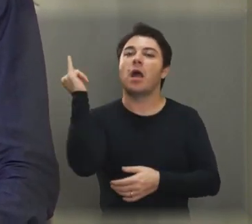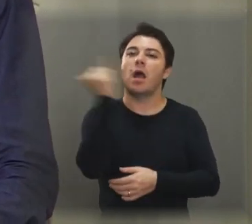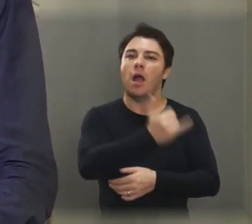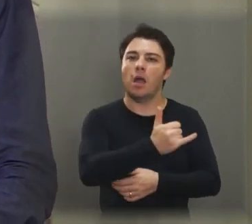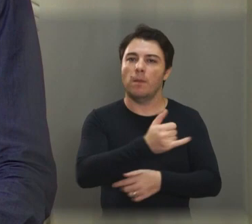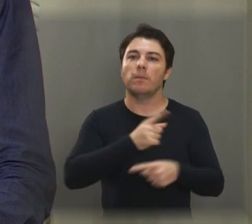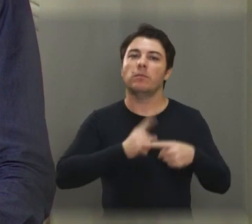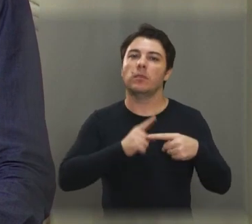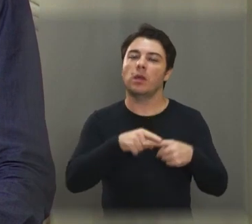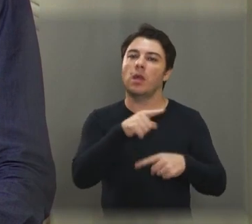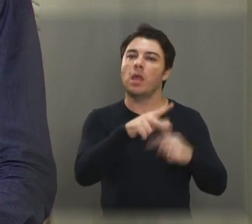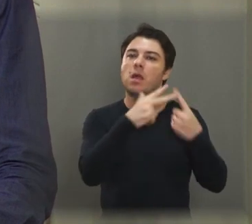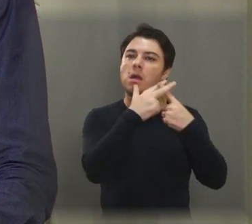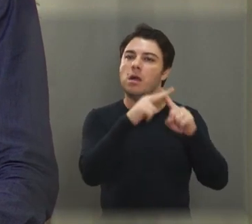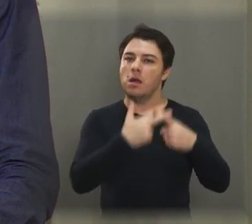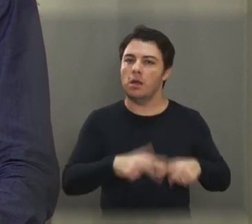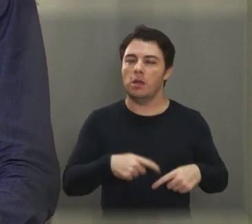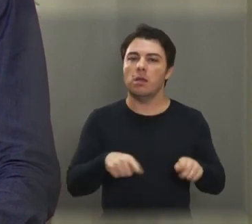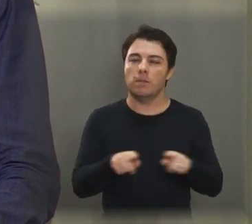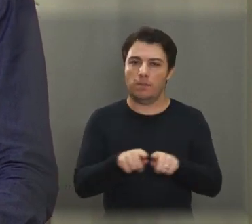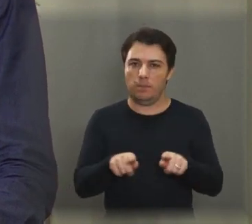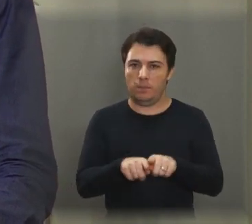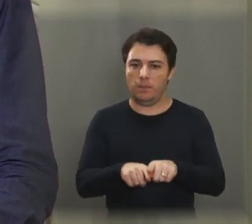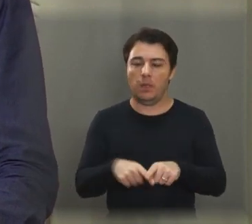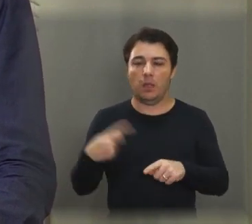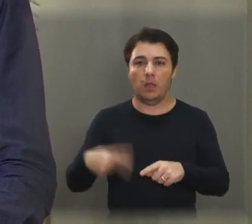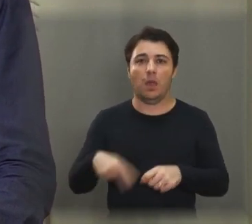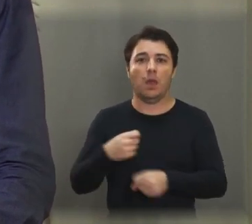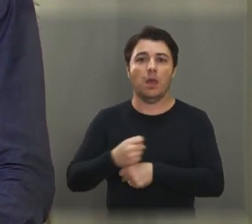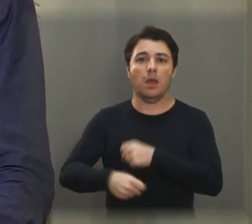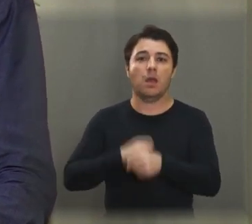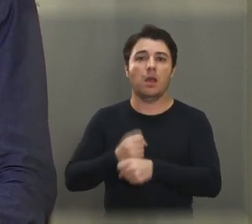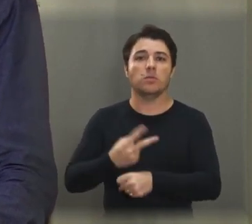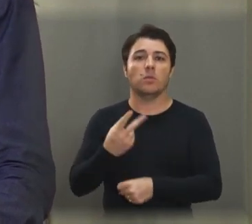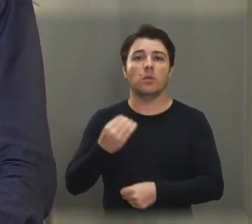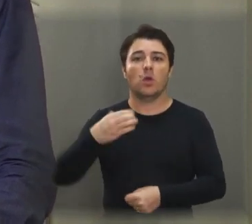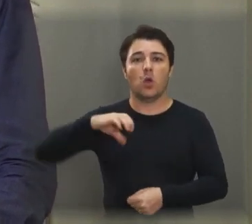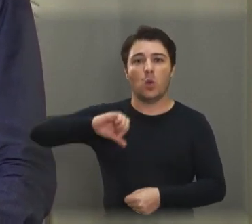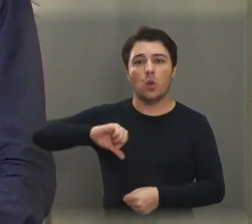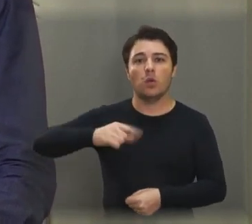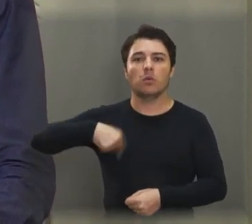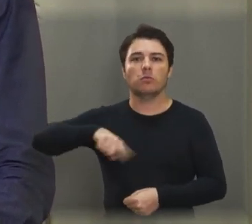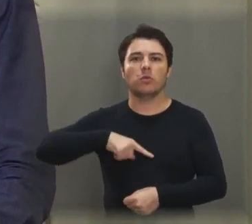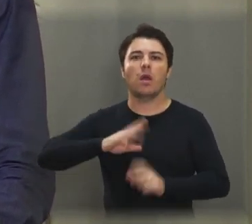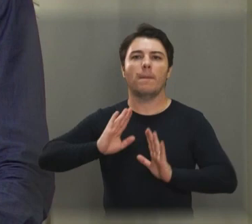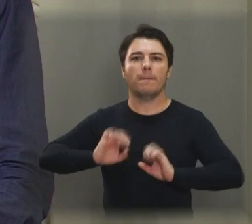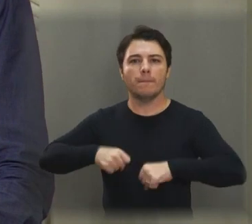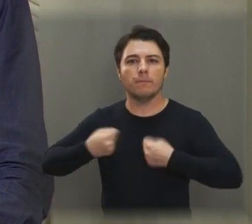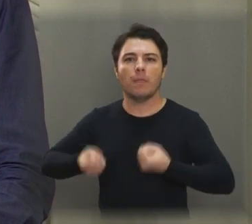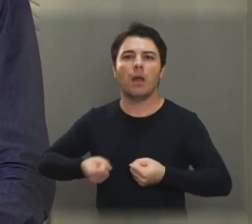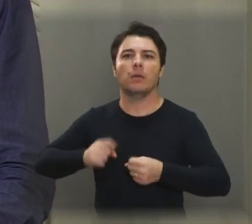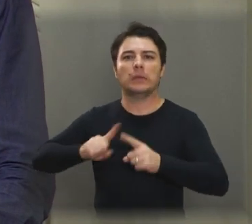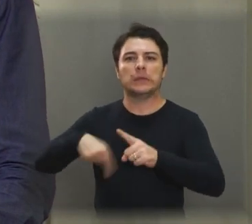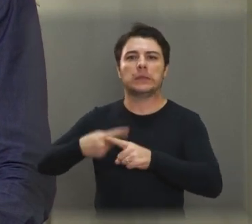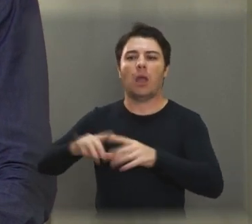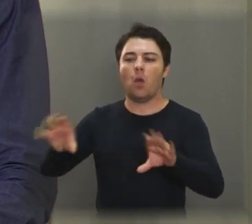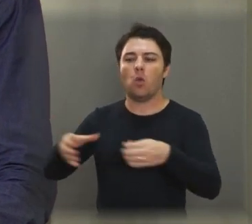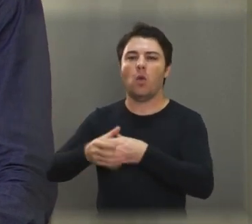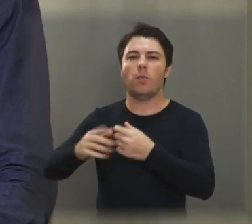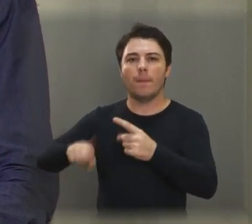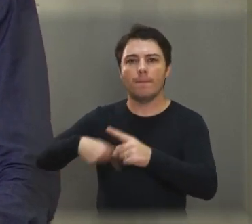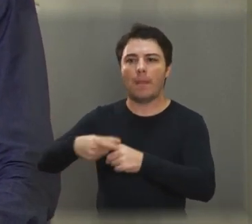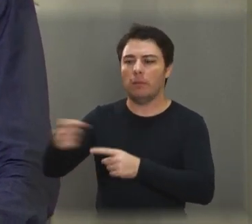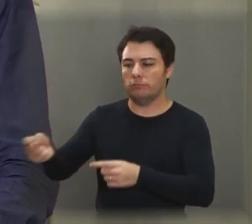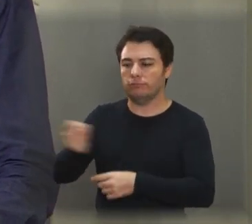para que seja feita os reparos na rede a gente nesse ano de 2019 a gente está intensificando E até contratando mais equipe